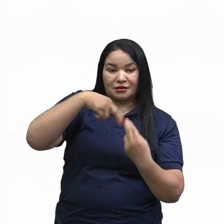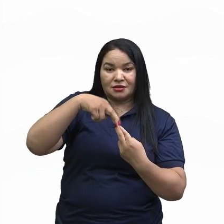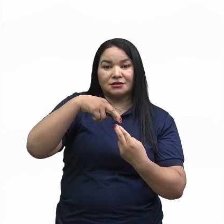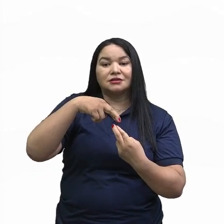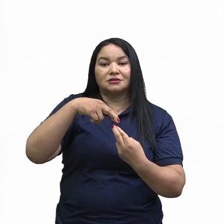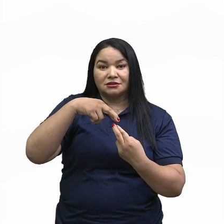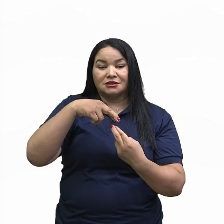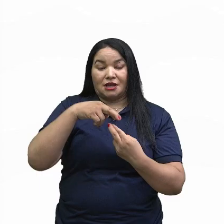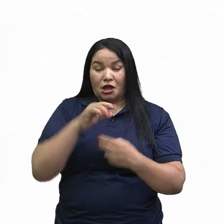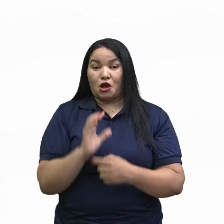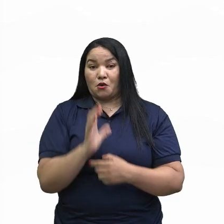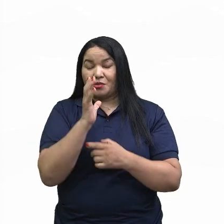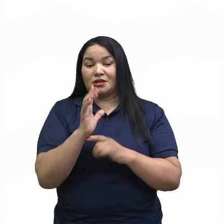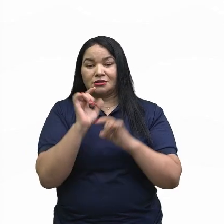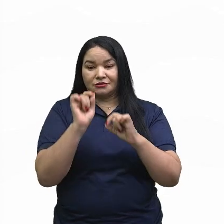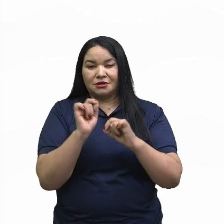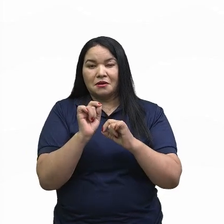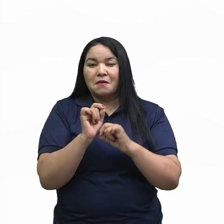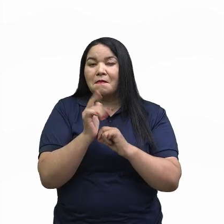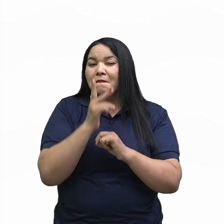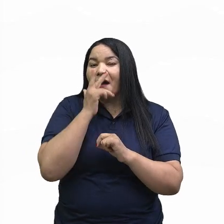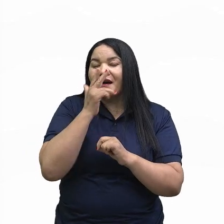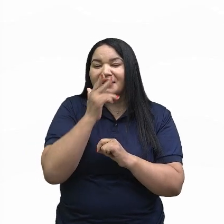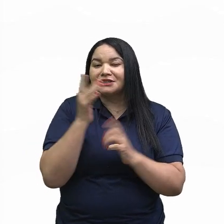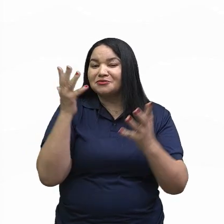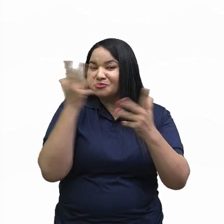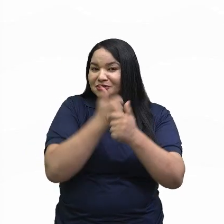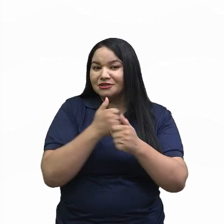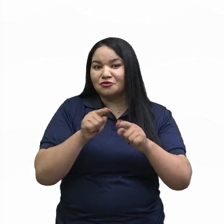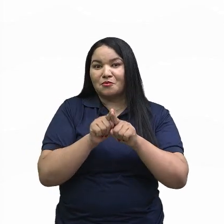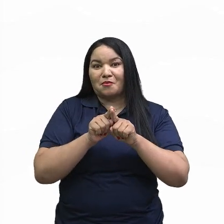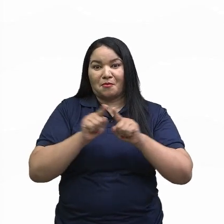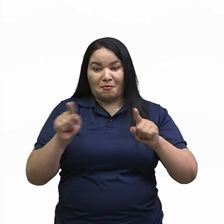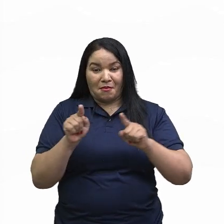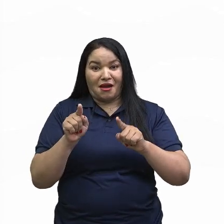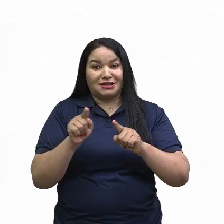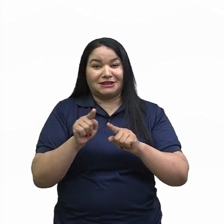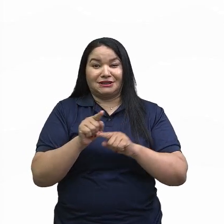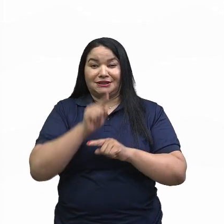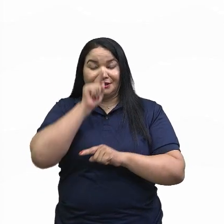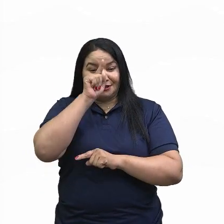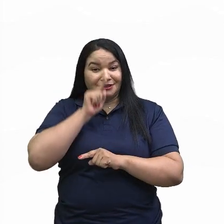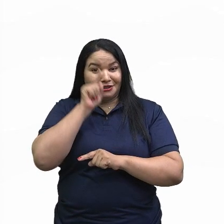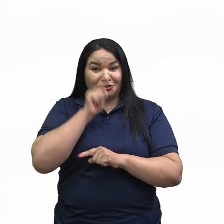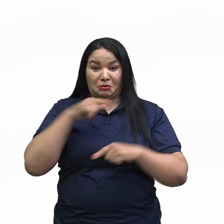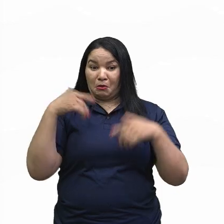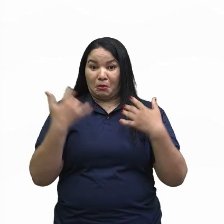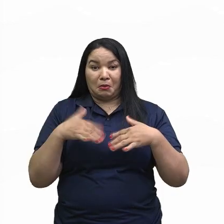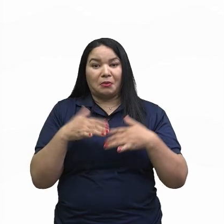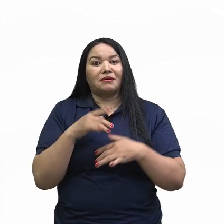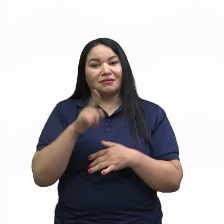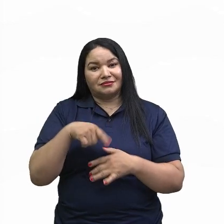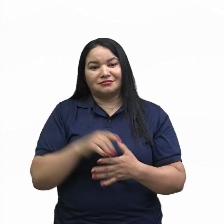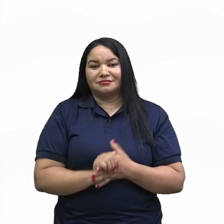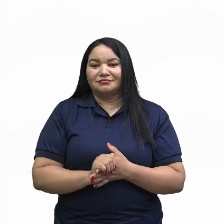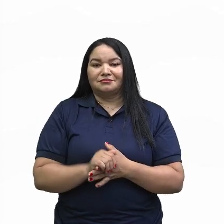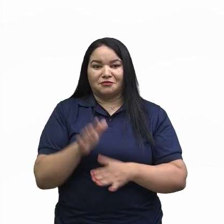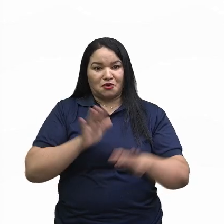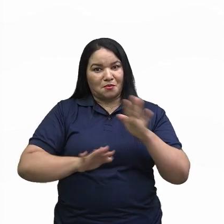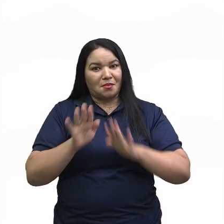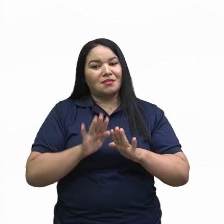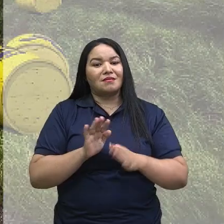é algo que realmente parece bonito, mas é extremamente perigoso, tá? Então,